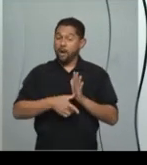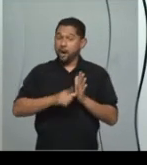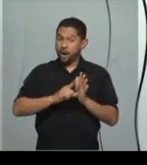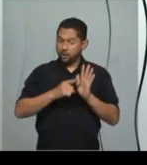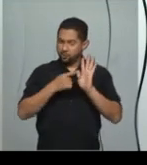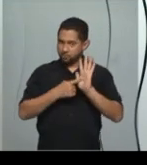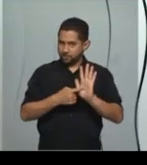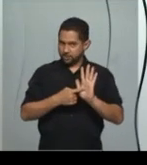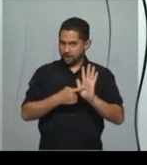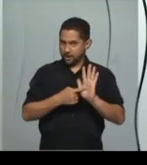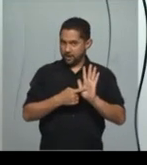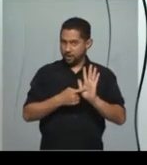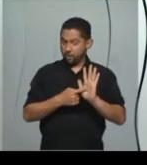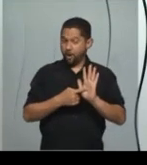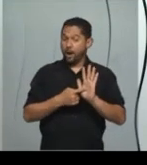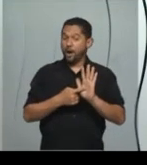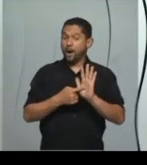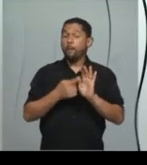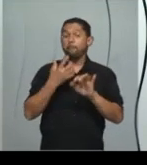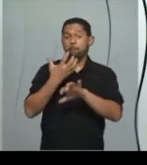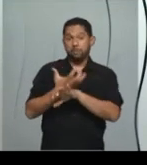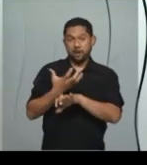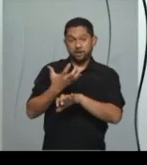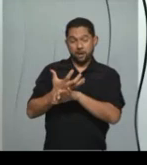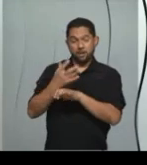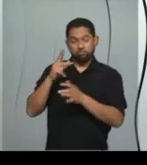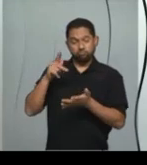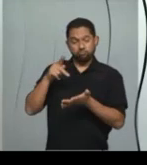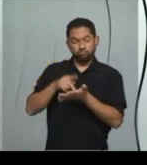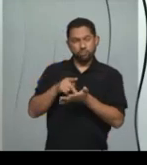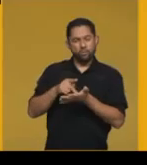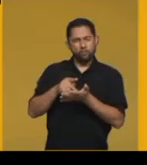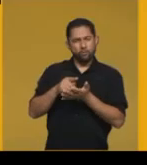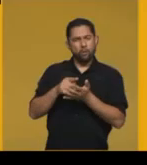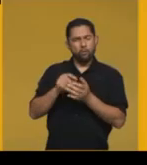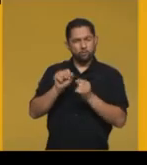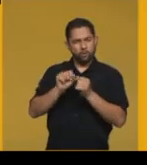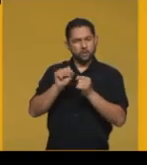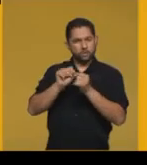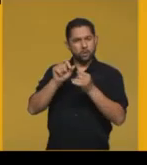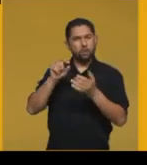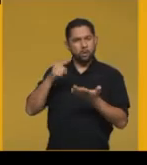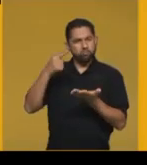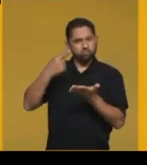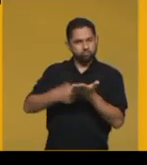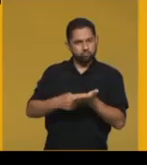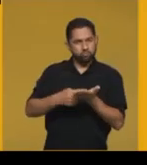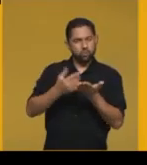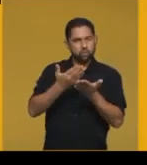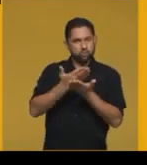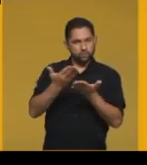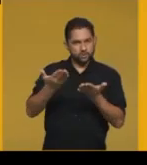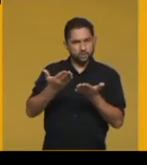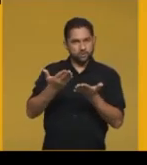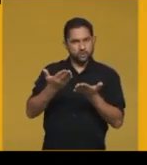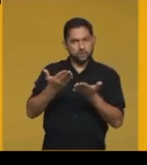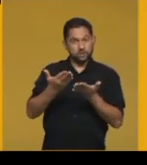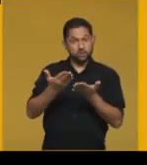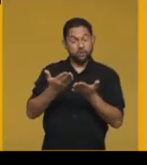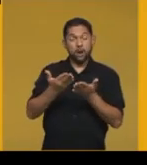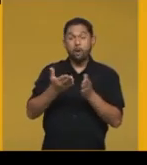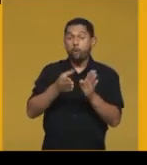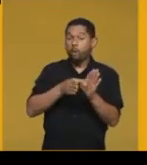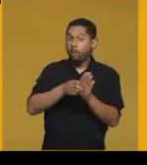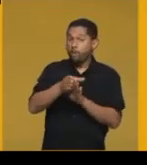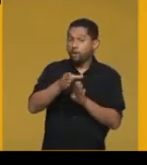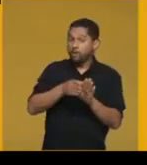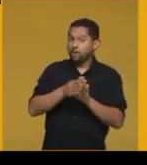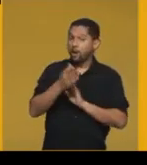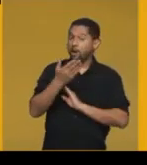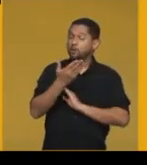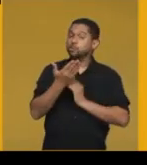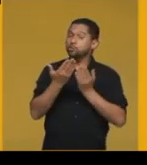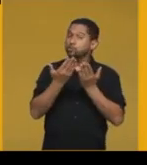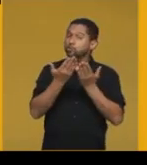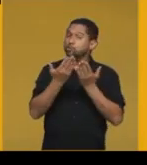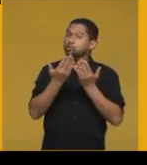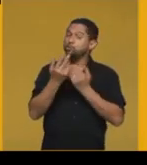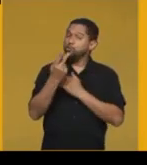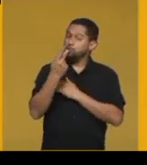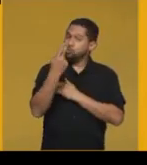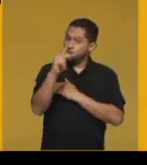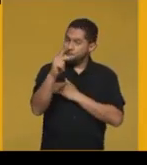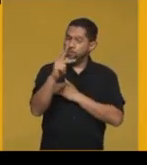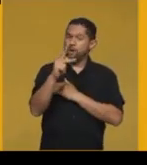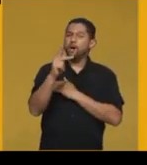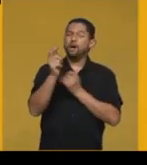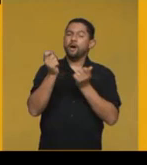quero estabelecer com vocês alguns objetivos. Esses objetivos nortearão as habilidades que trabalharemos